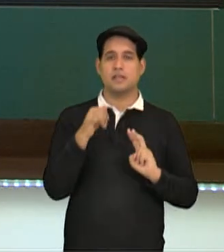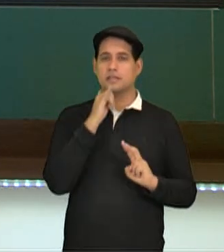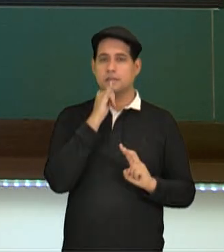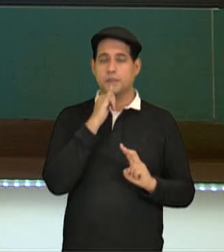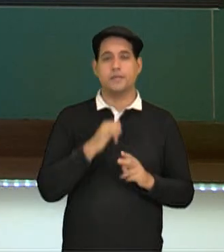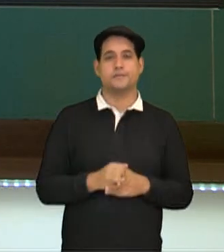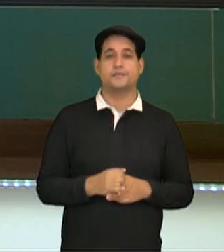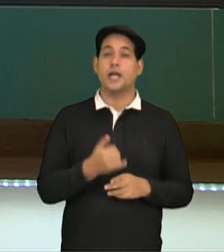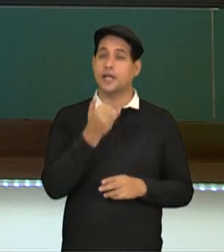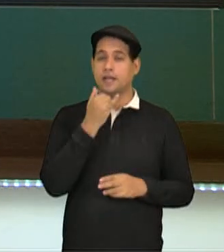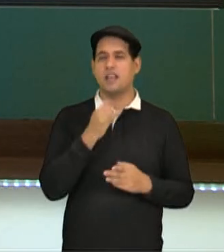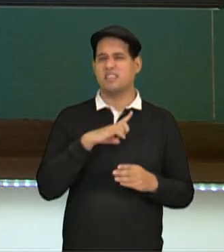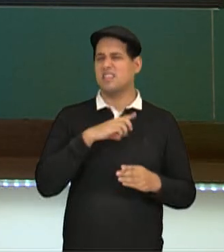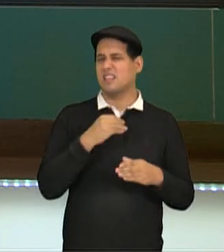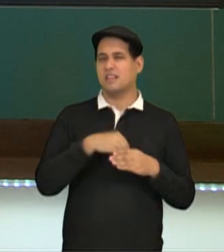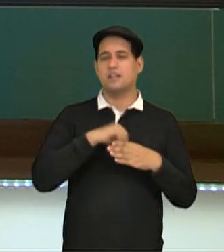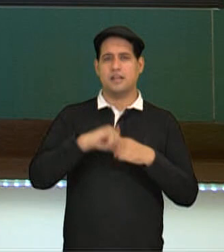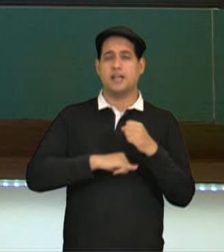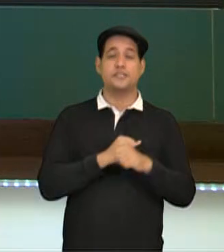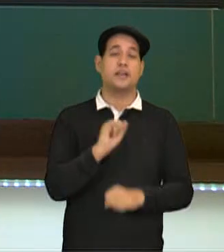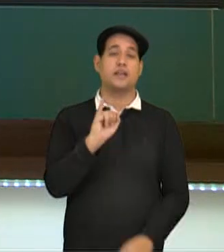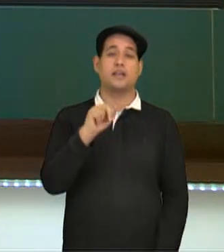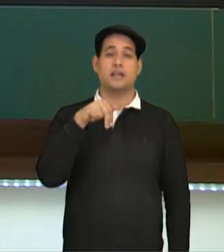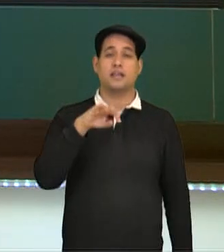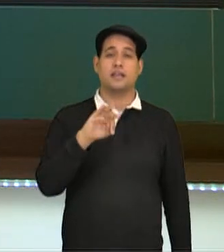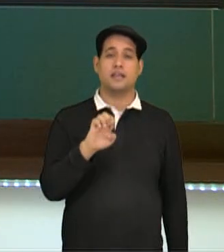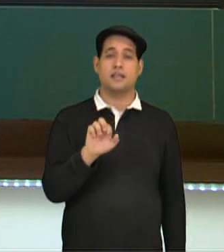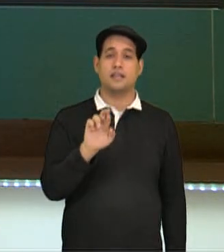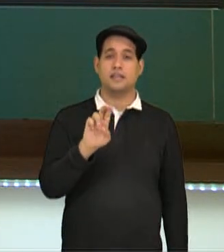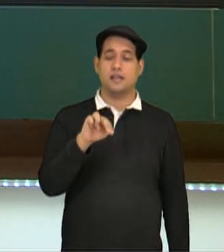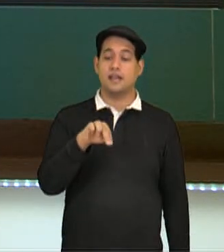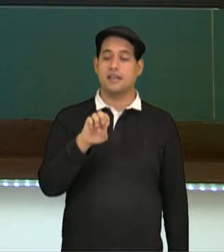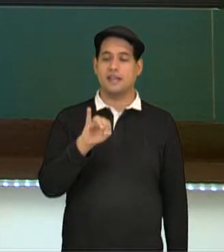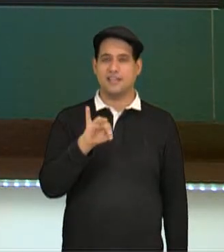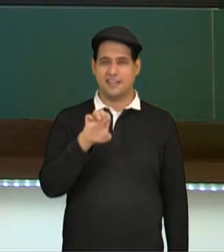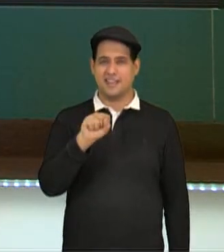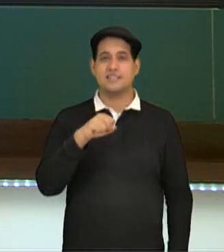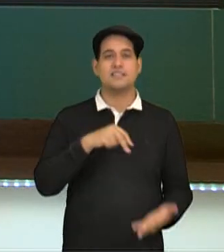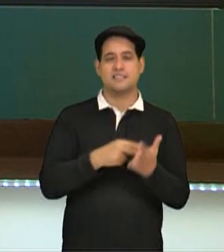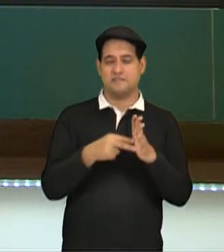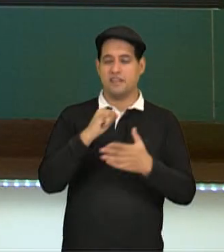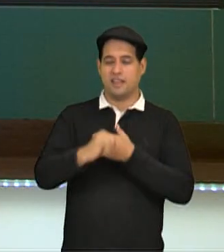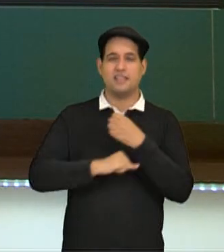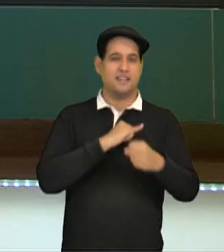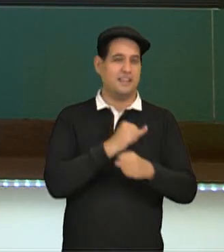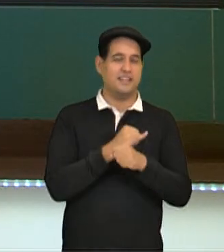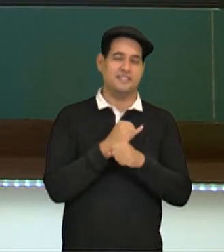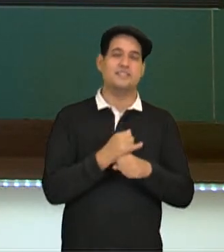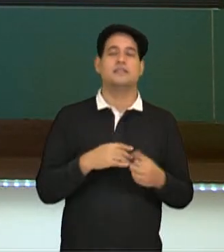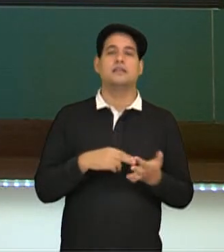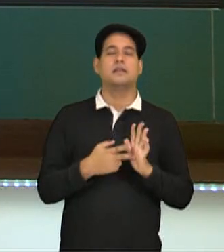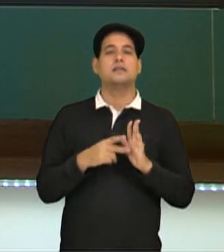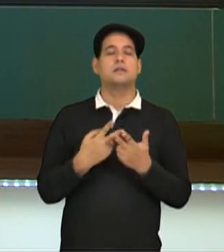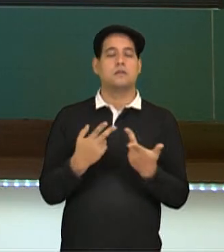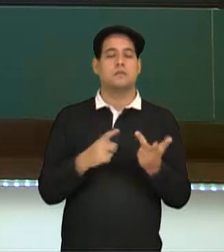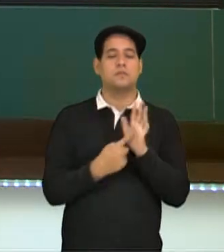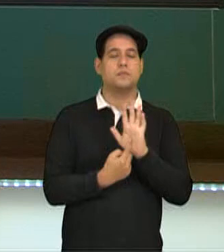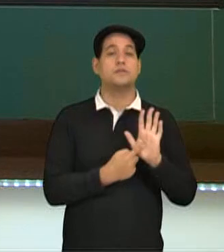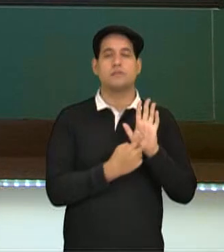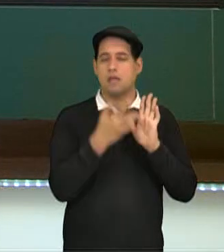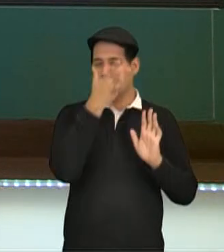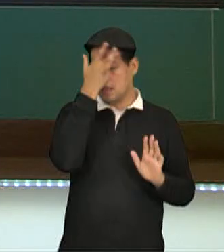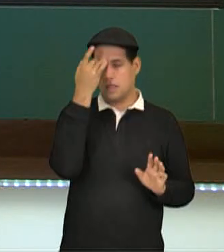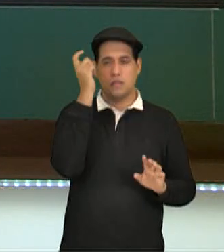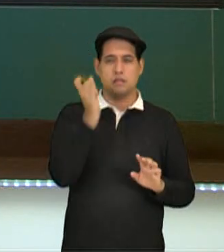essa característica sendo atribuída para as letras maiúsculas ao escrever uma palavra. Simboliza que a pessoa